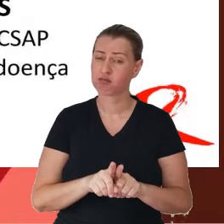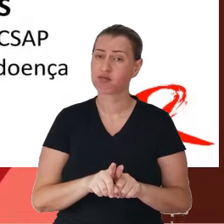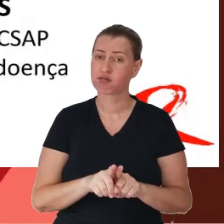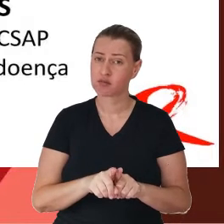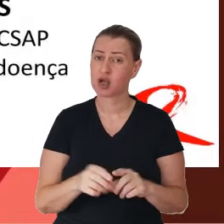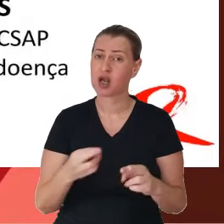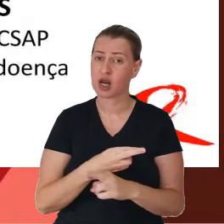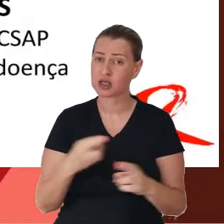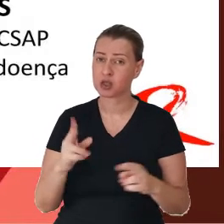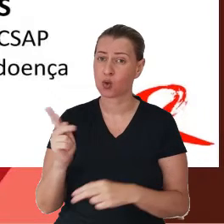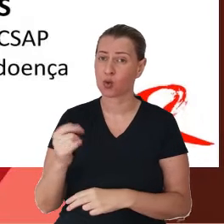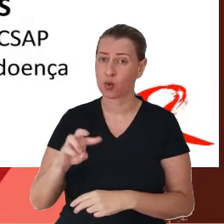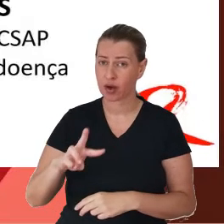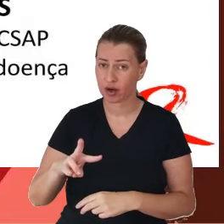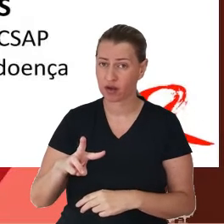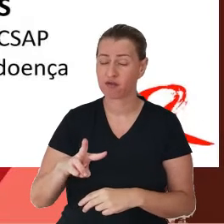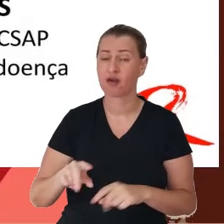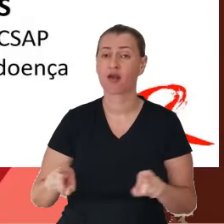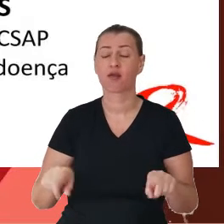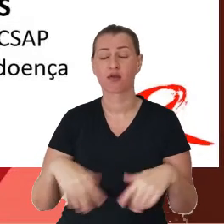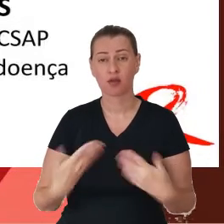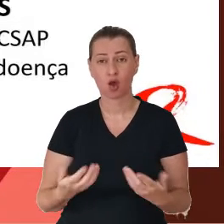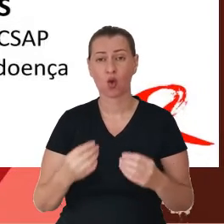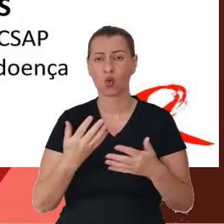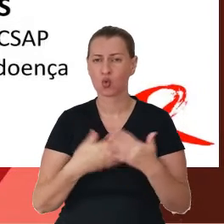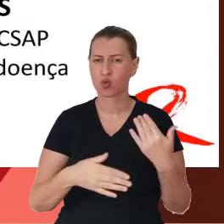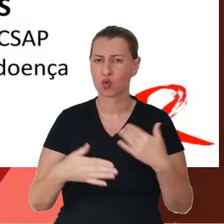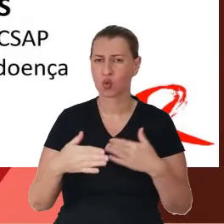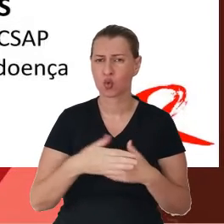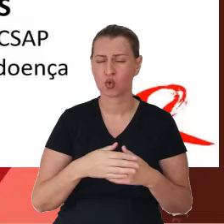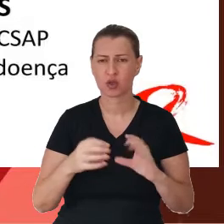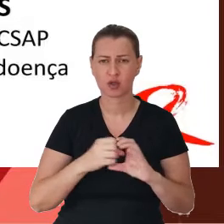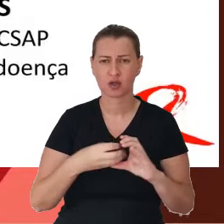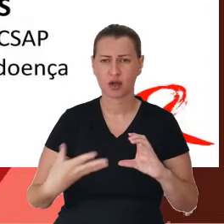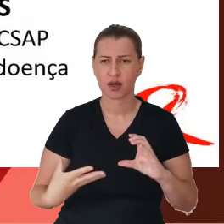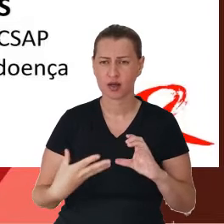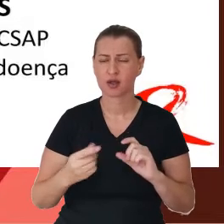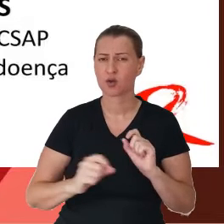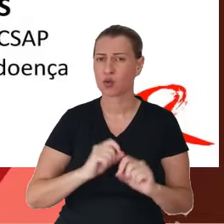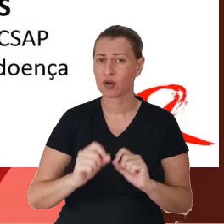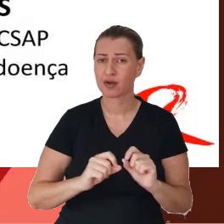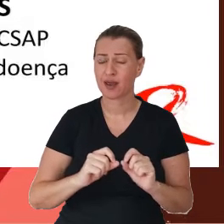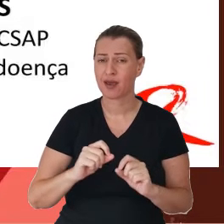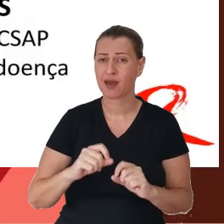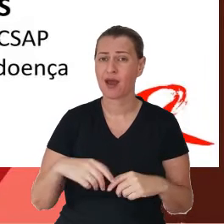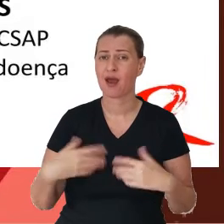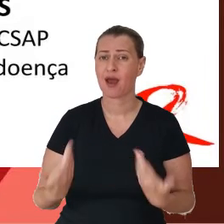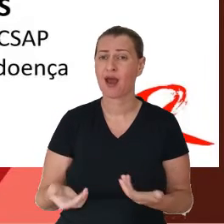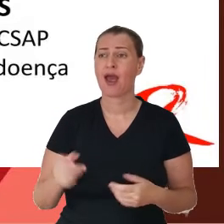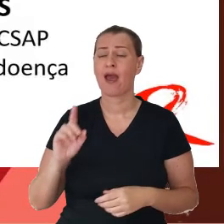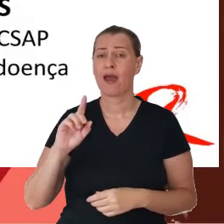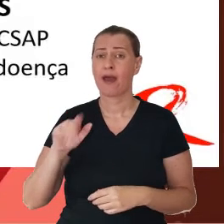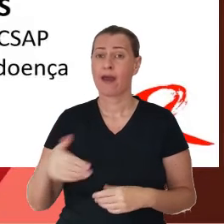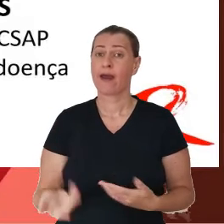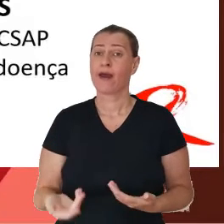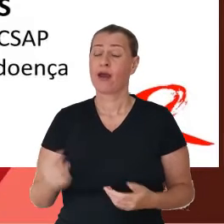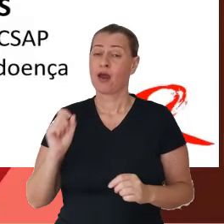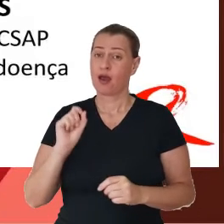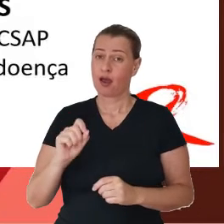que define, caracteriza também a importância que o HIV tem na vida de todos